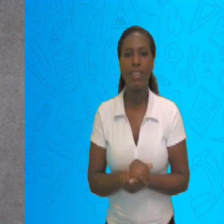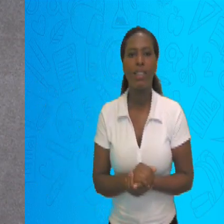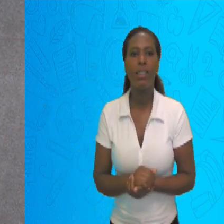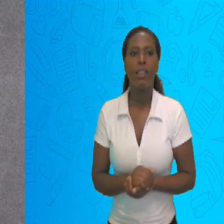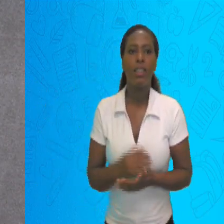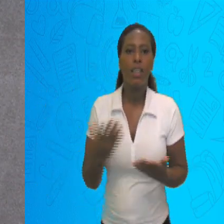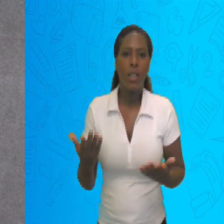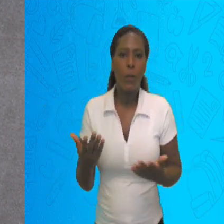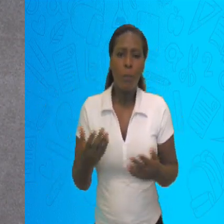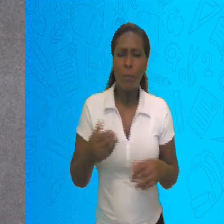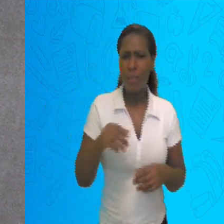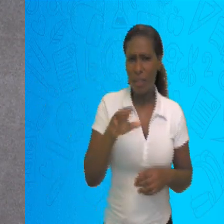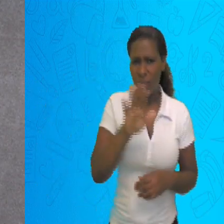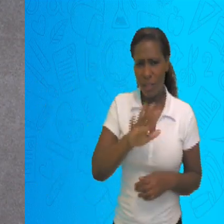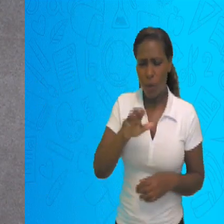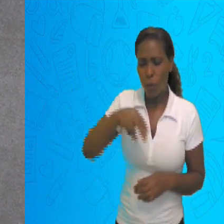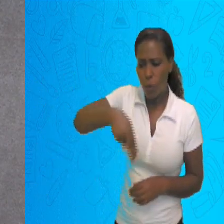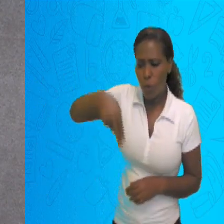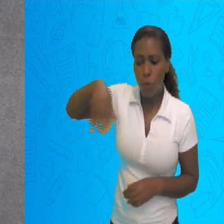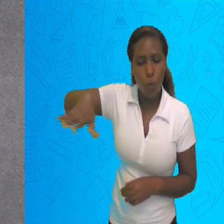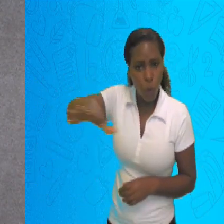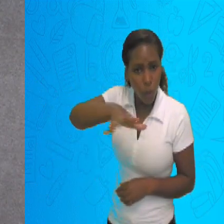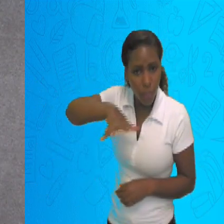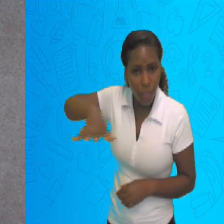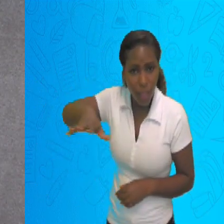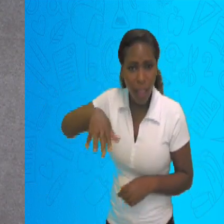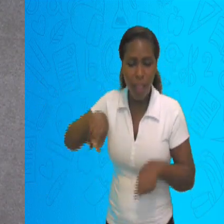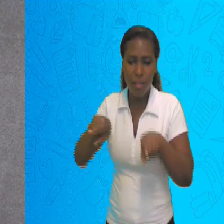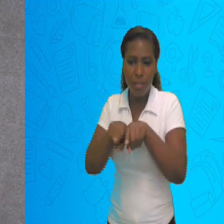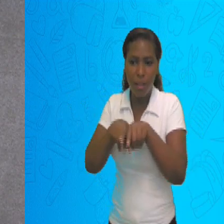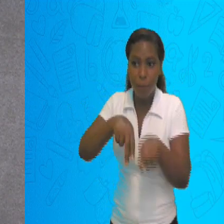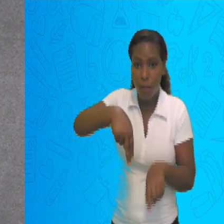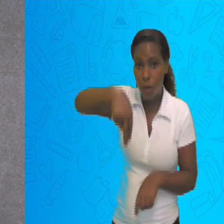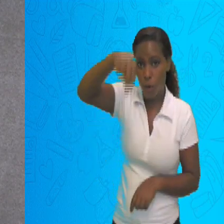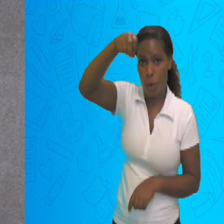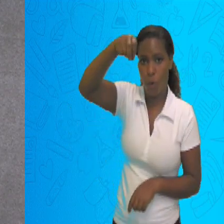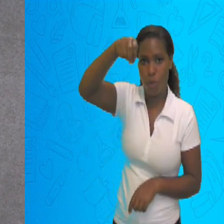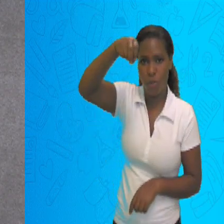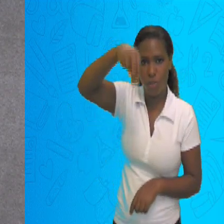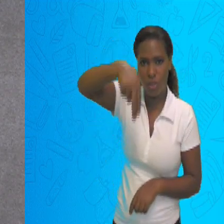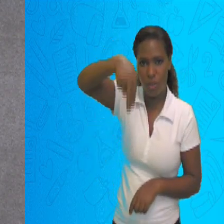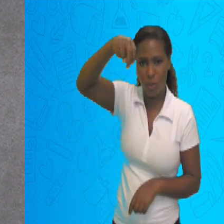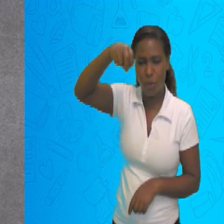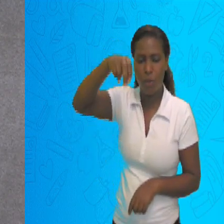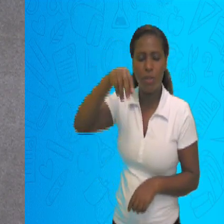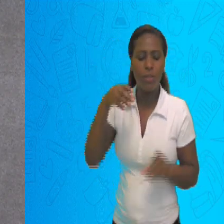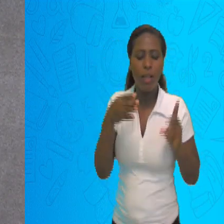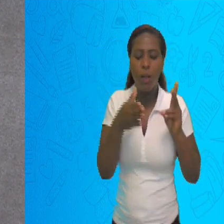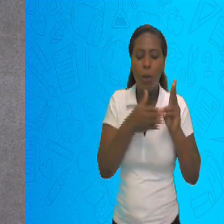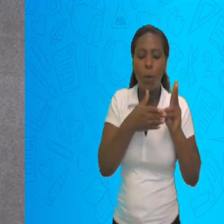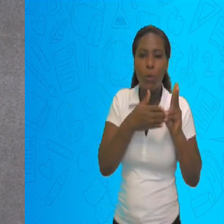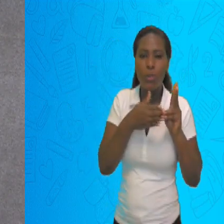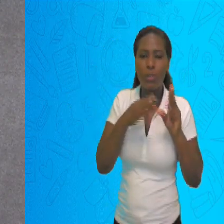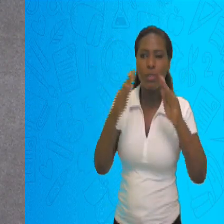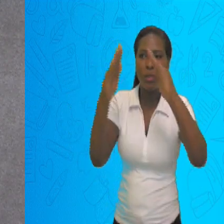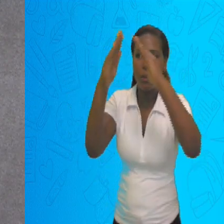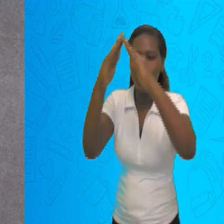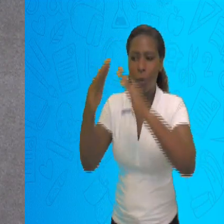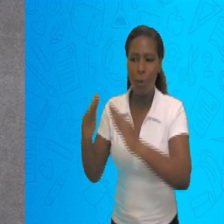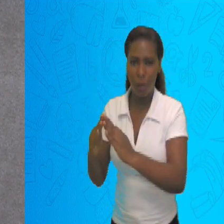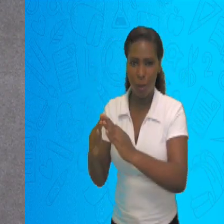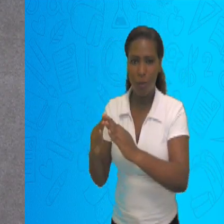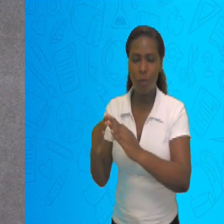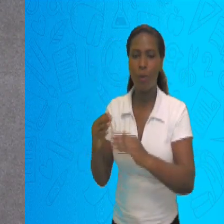brasileiro, os índios do nordeste também consumiam muito guaraná, que nós conhecemos, é uma fruta conhecida